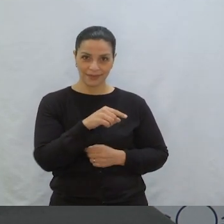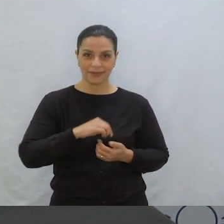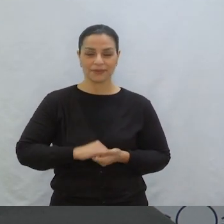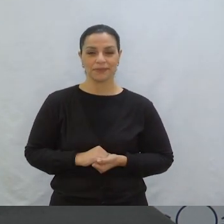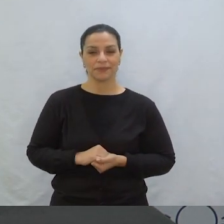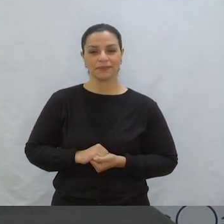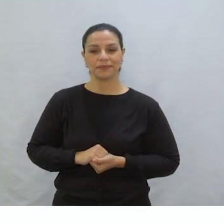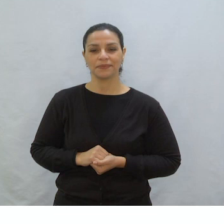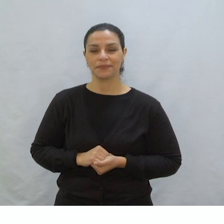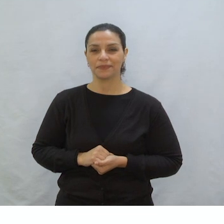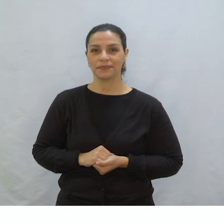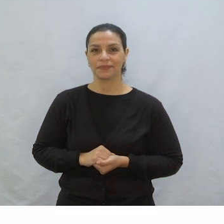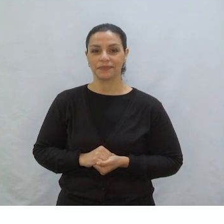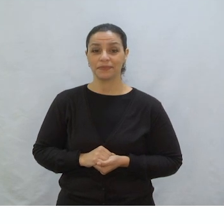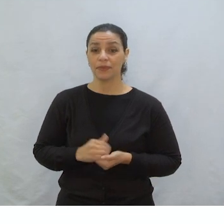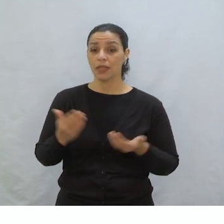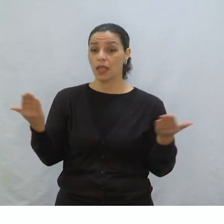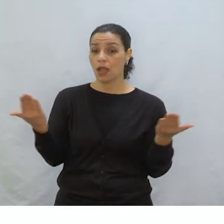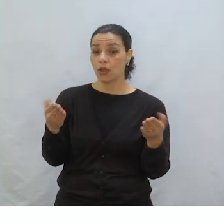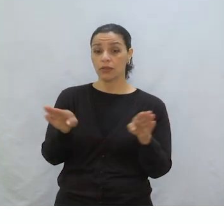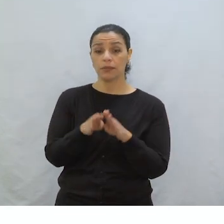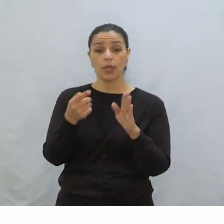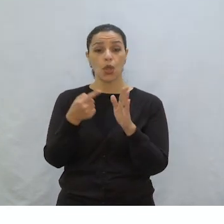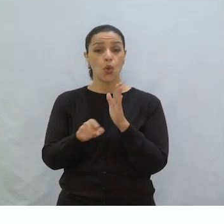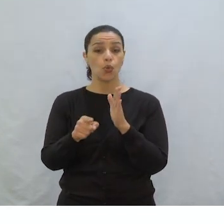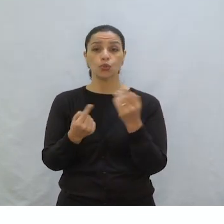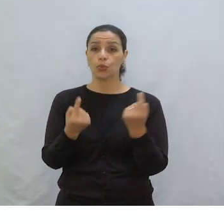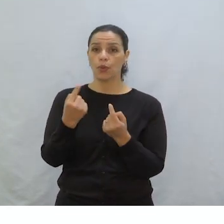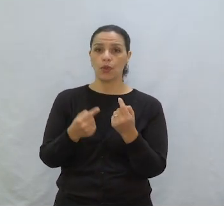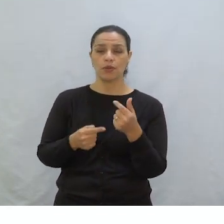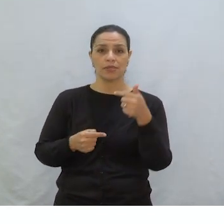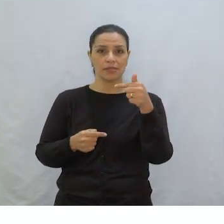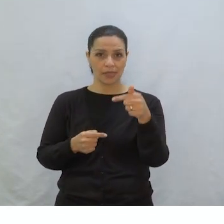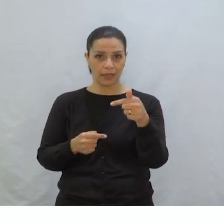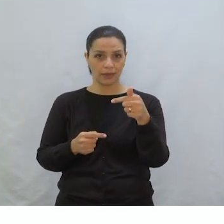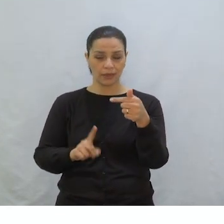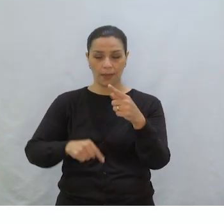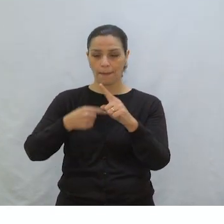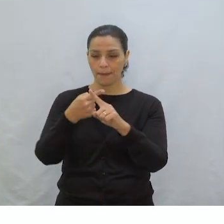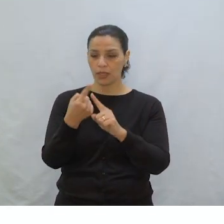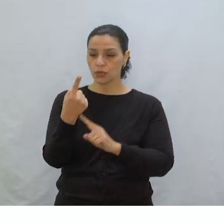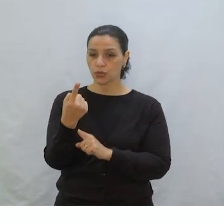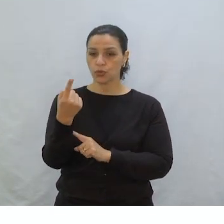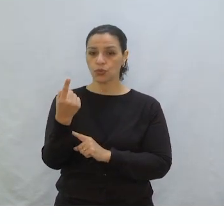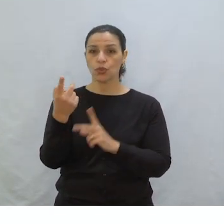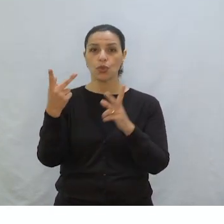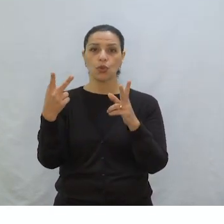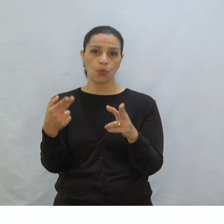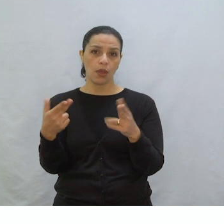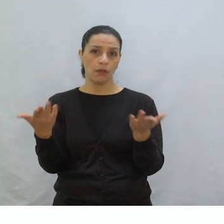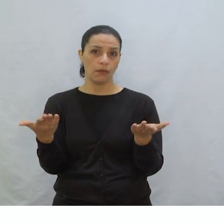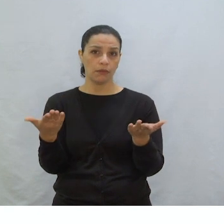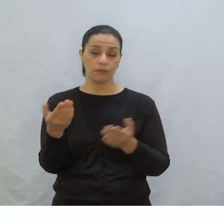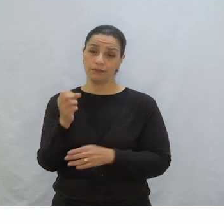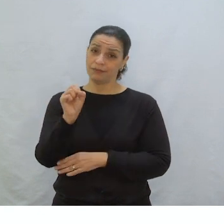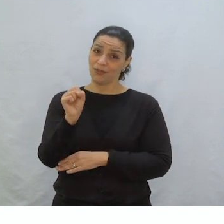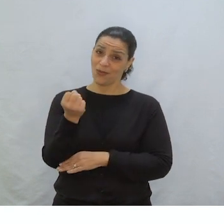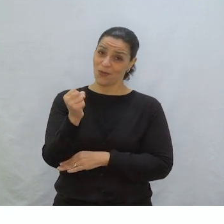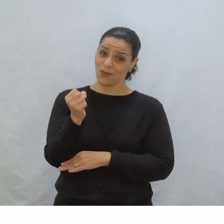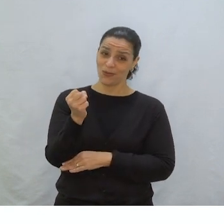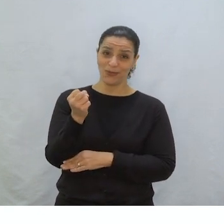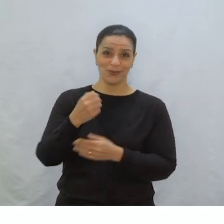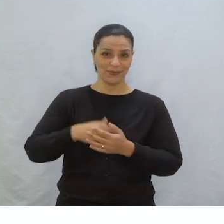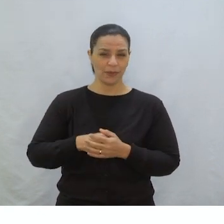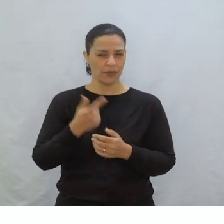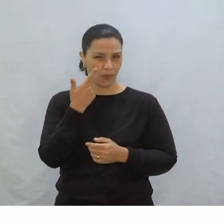o número 10. E nossa última operação, 7 mais 1. E o resultado que